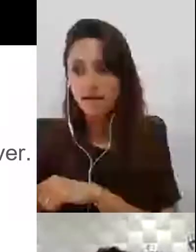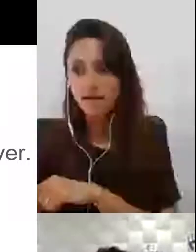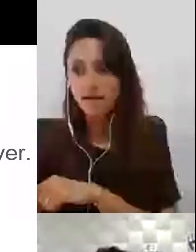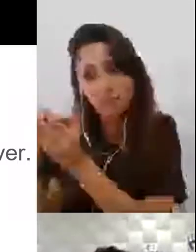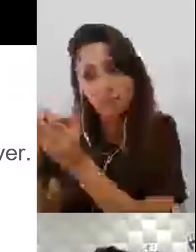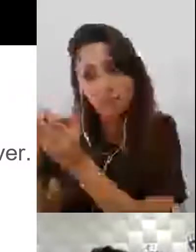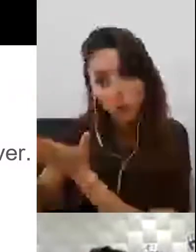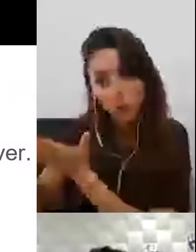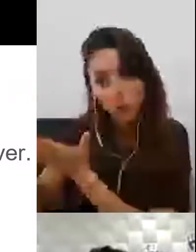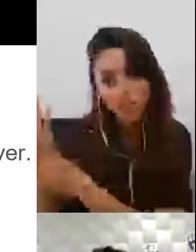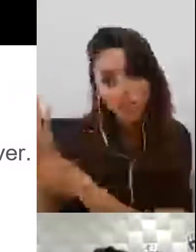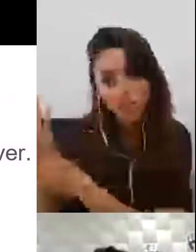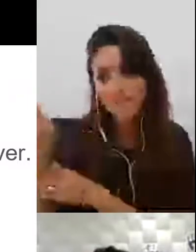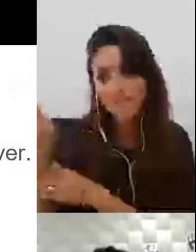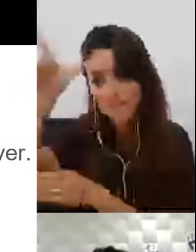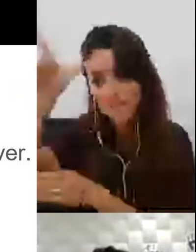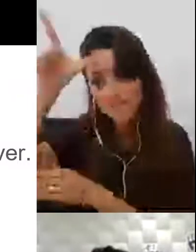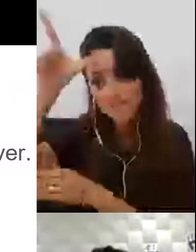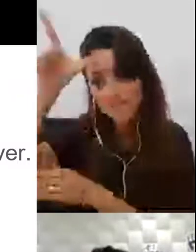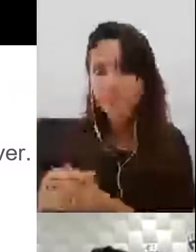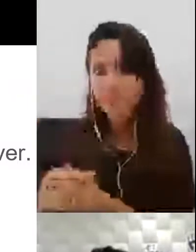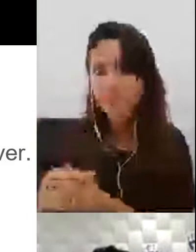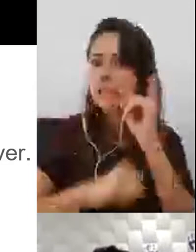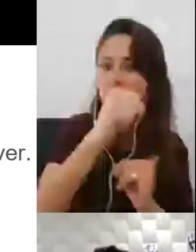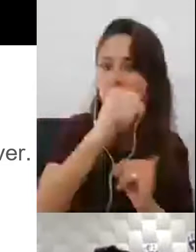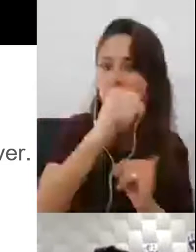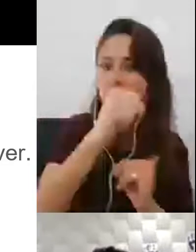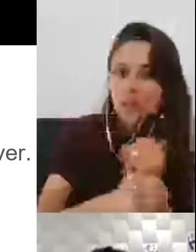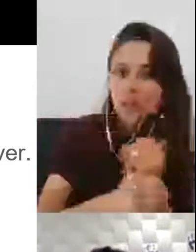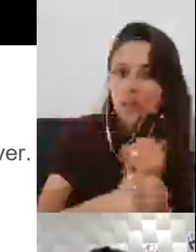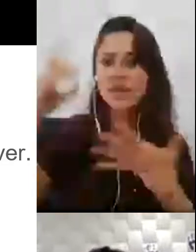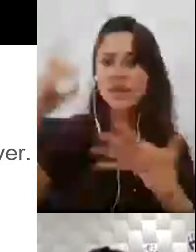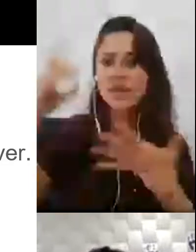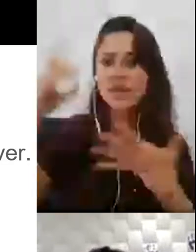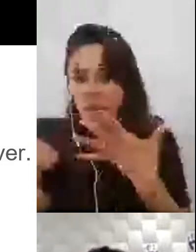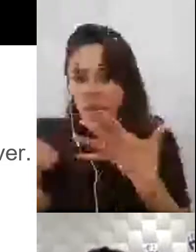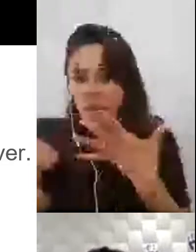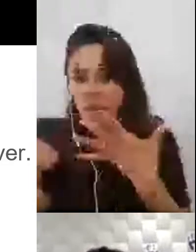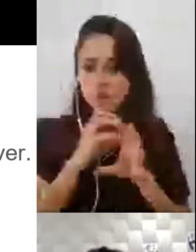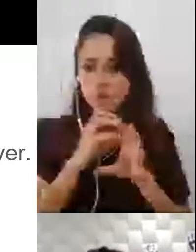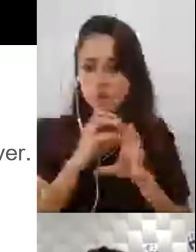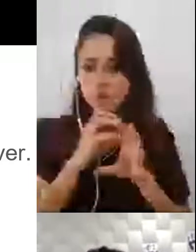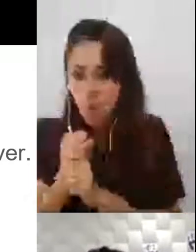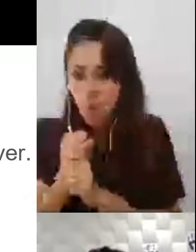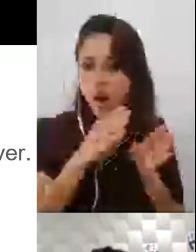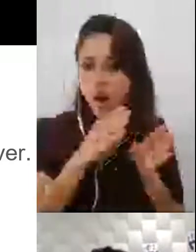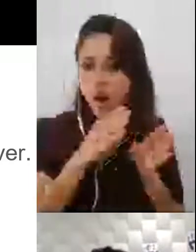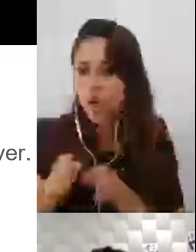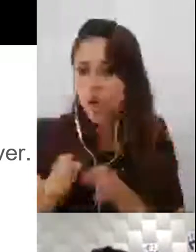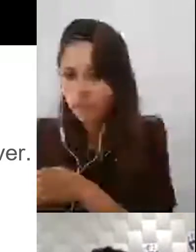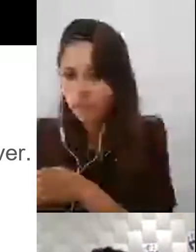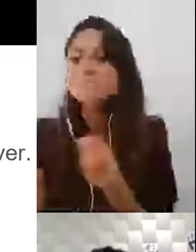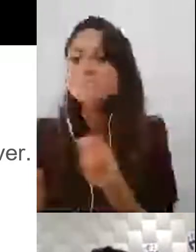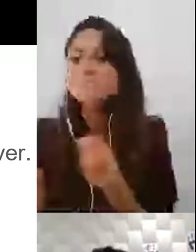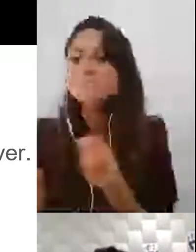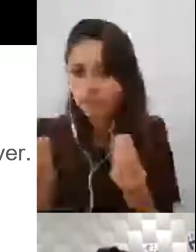na parte de internet, da parte de conceitos de dados, a utilização física desses dados, esses